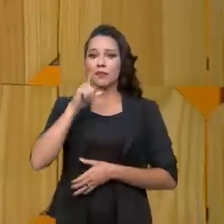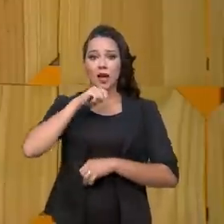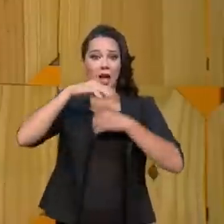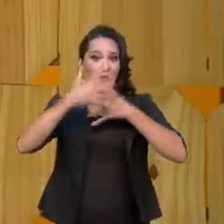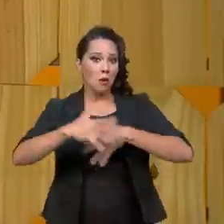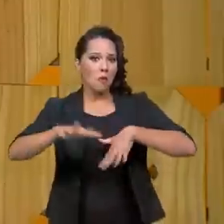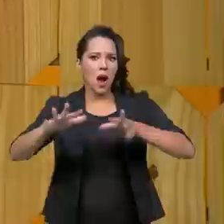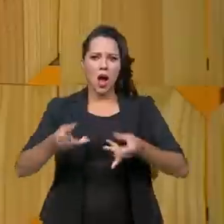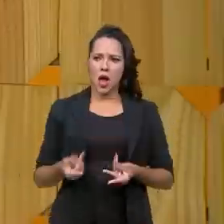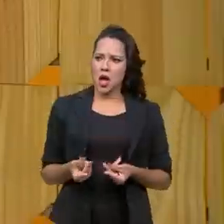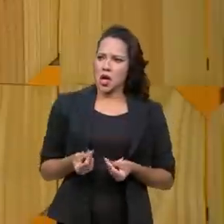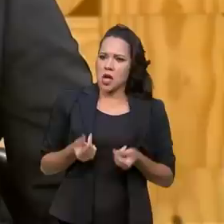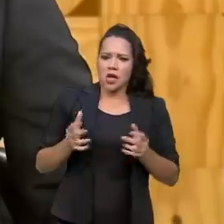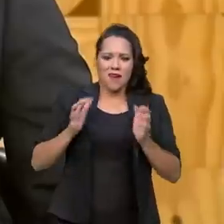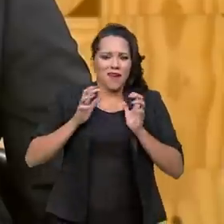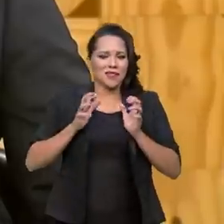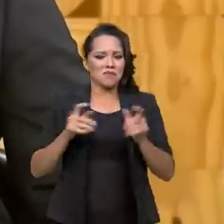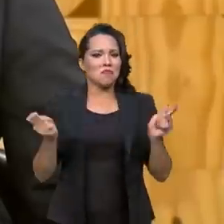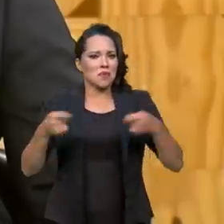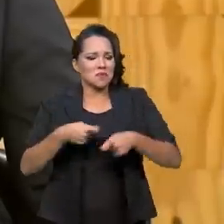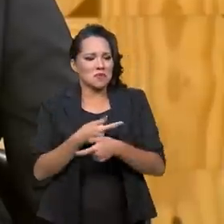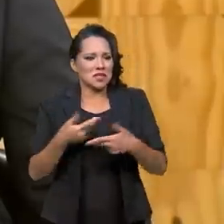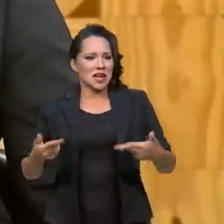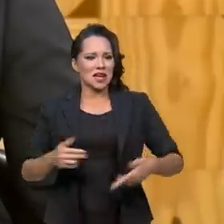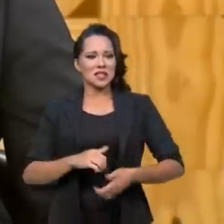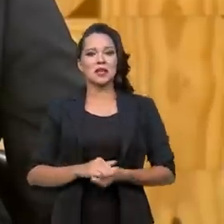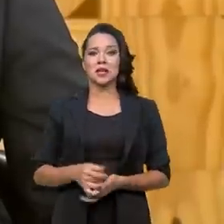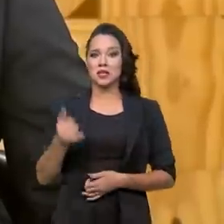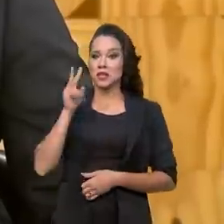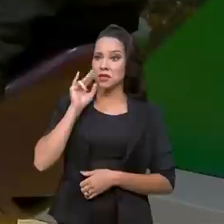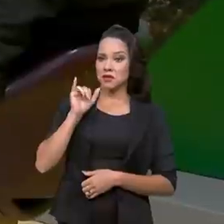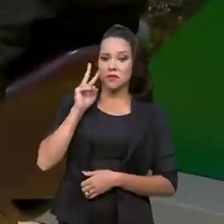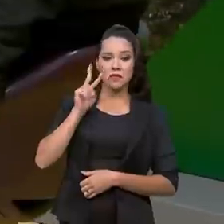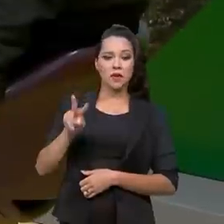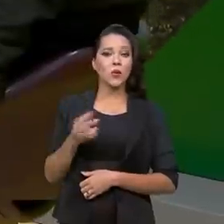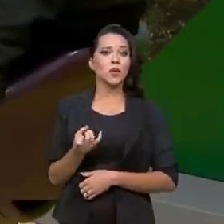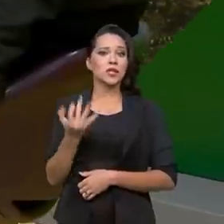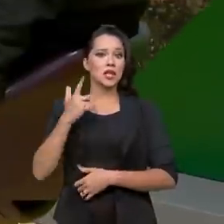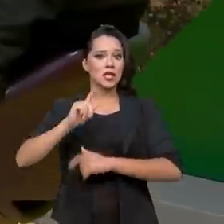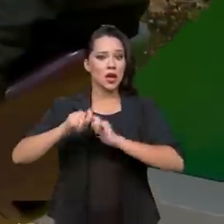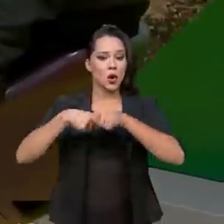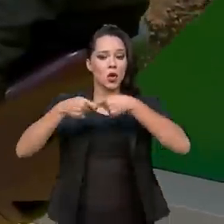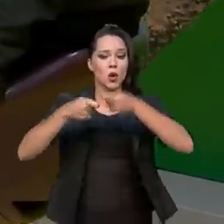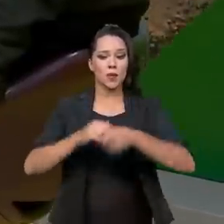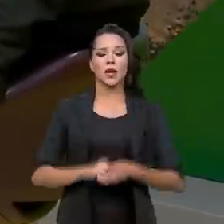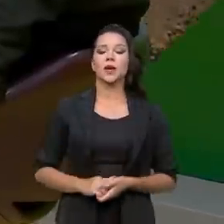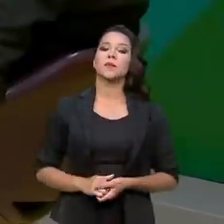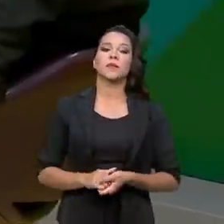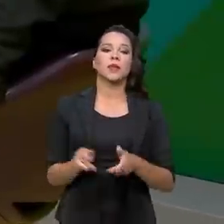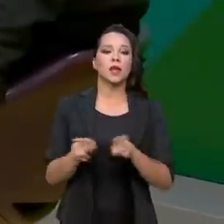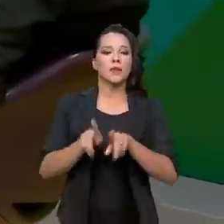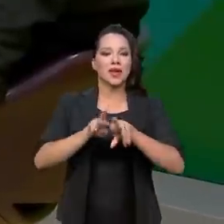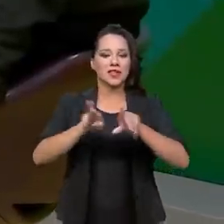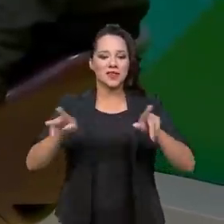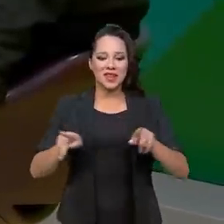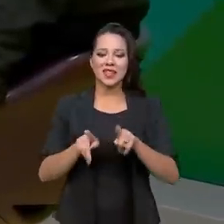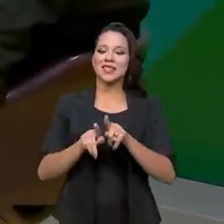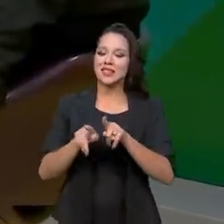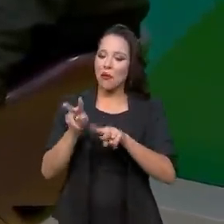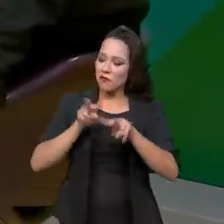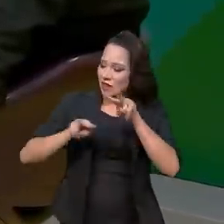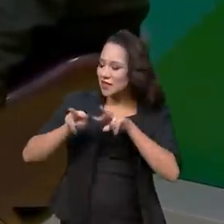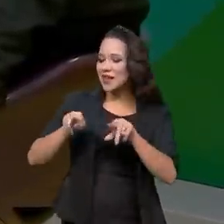cheio de possibilidades. Se a gente contar sobre o ponto de vista econômico, vários outros pontos de vista